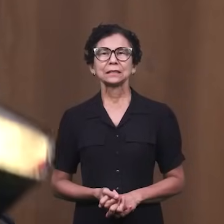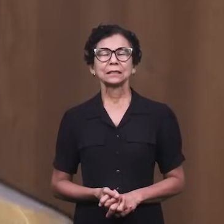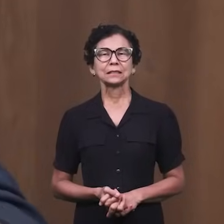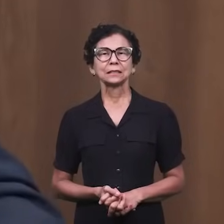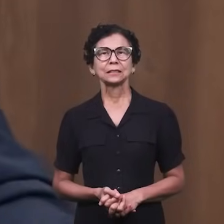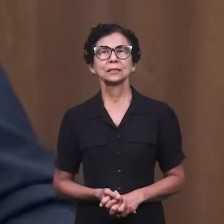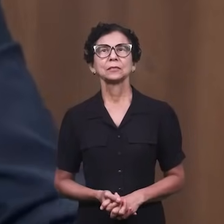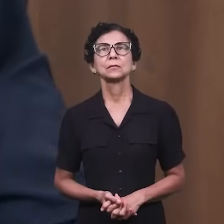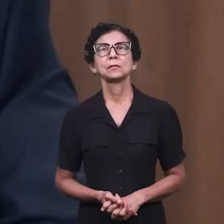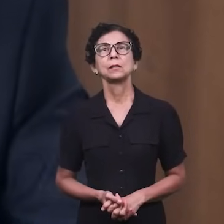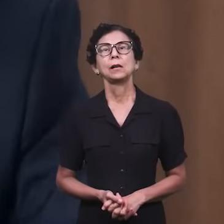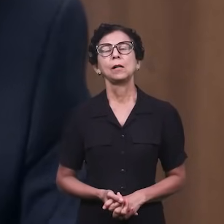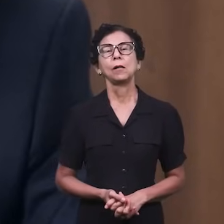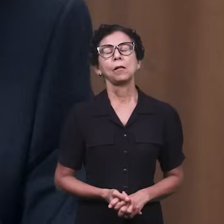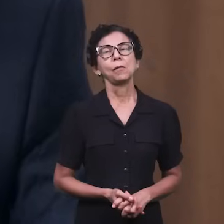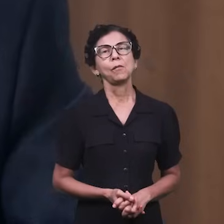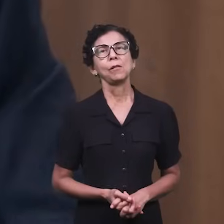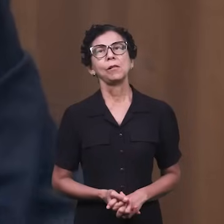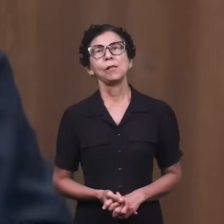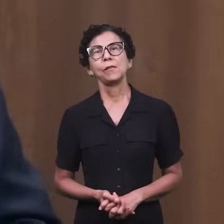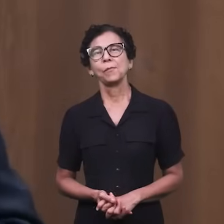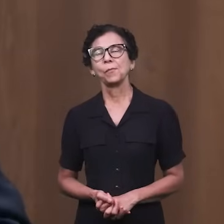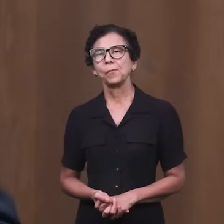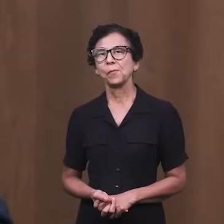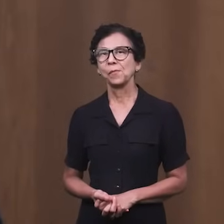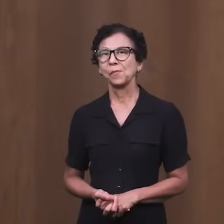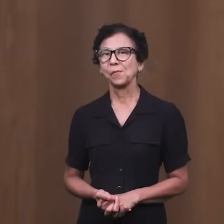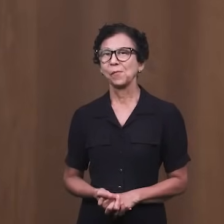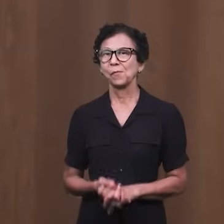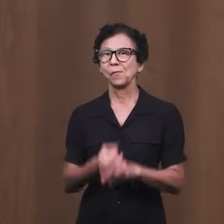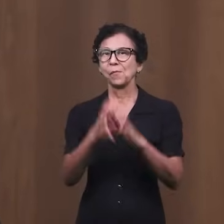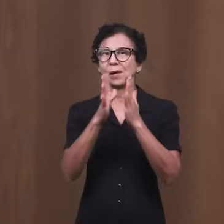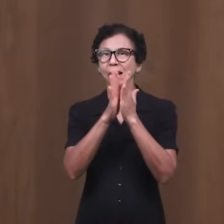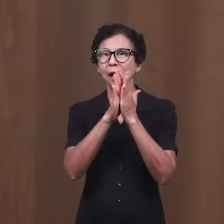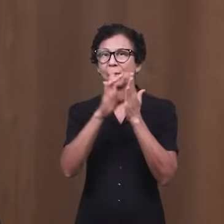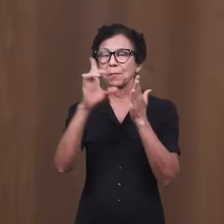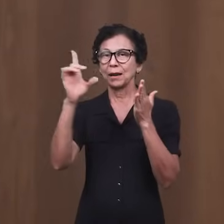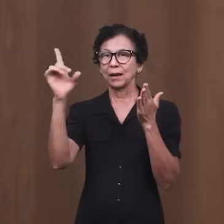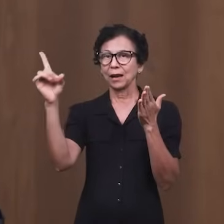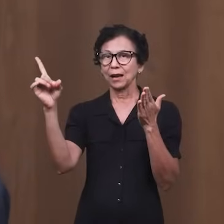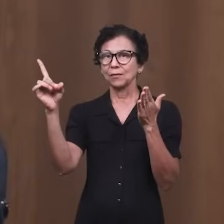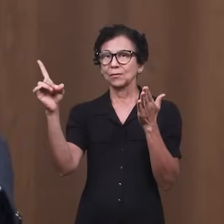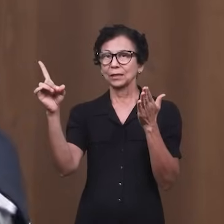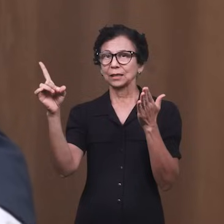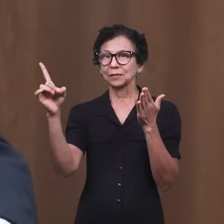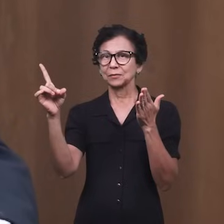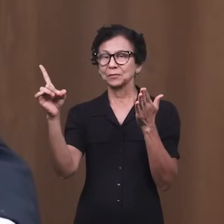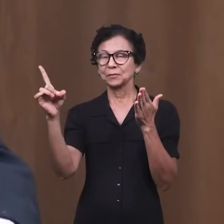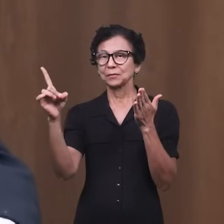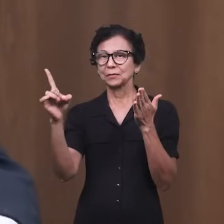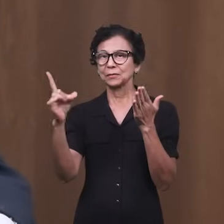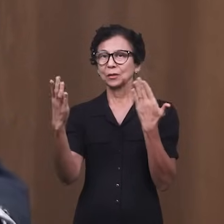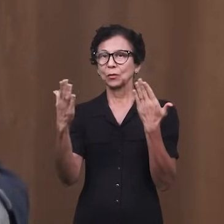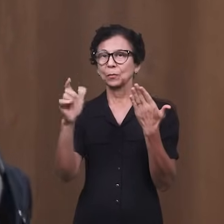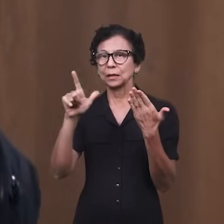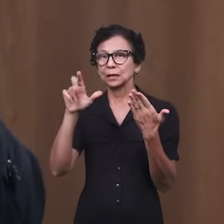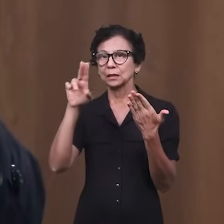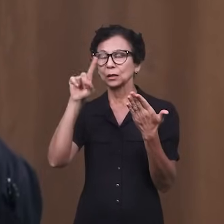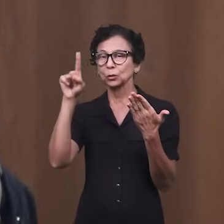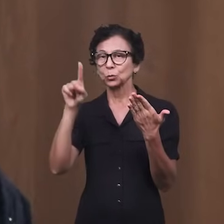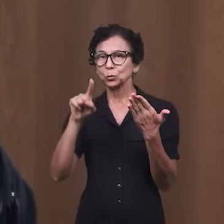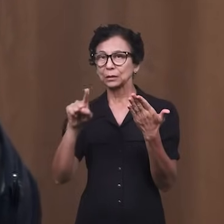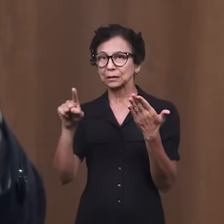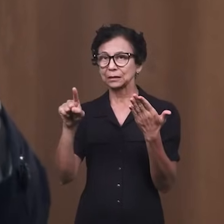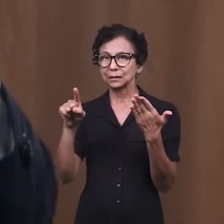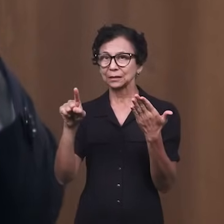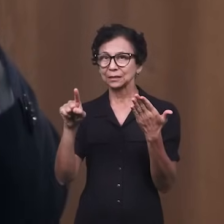a Bíblia diz que a e a tua palavra é lâmpada para os meus pés ou seja onde você está e é luz para o